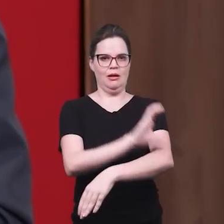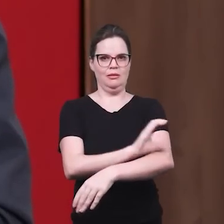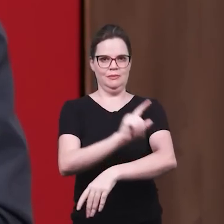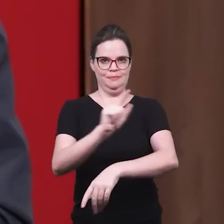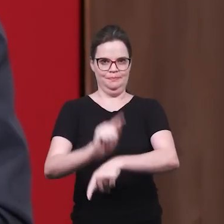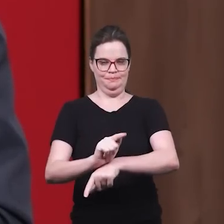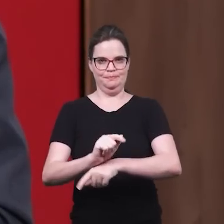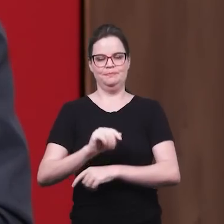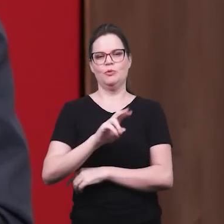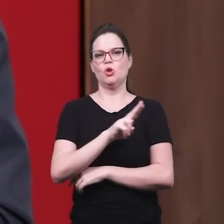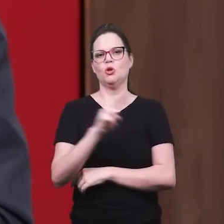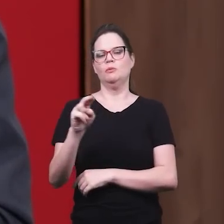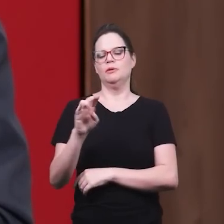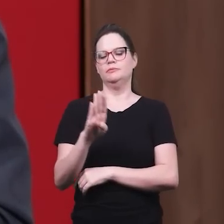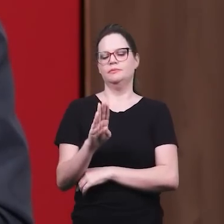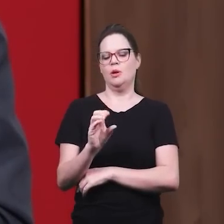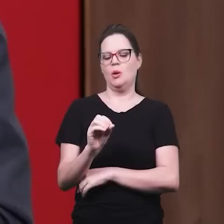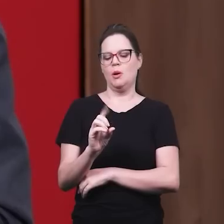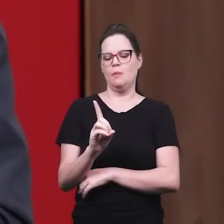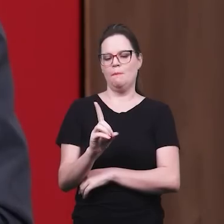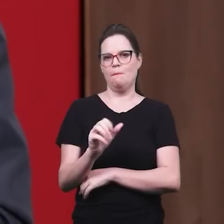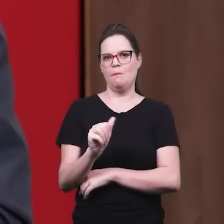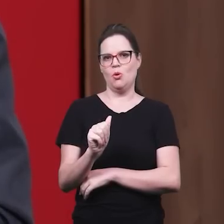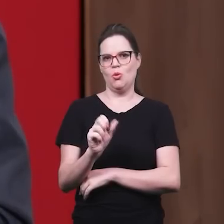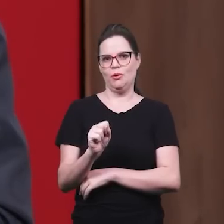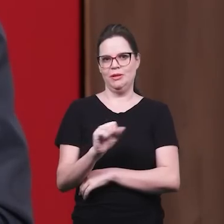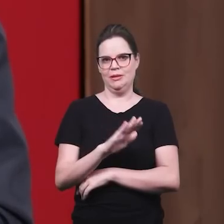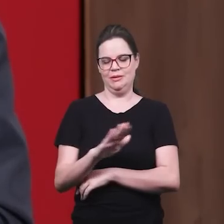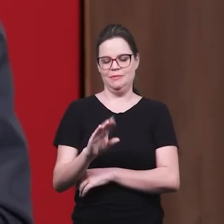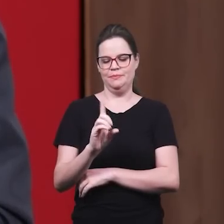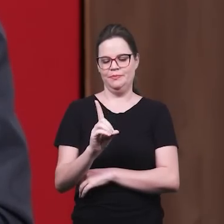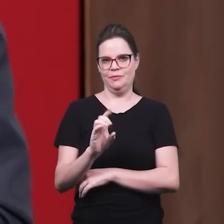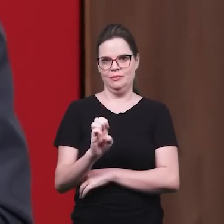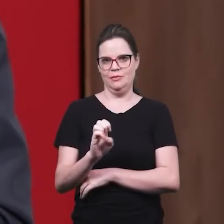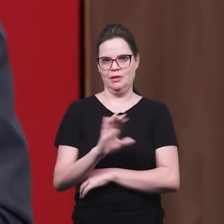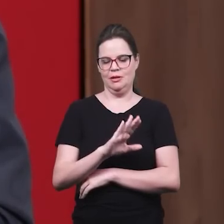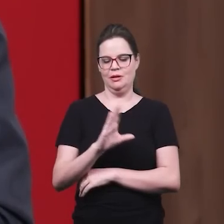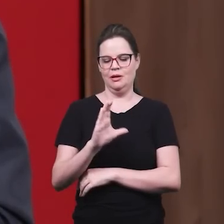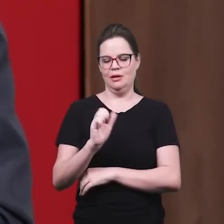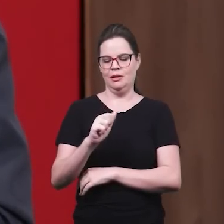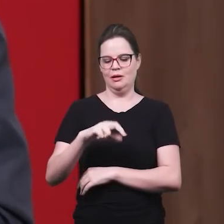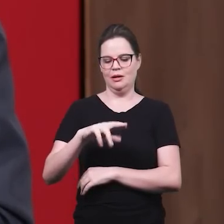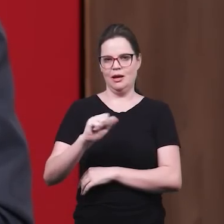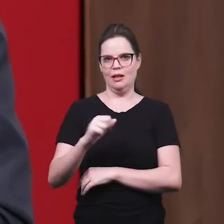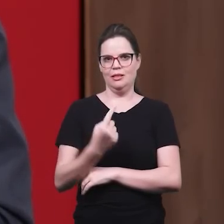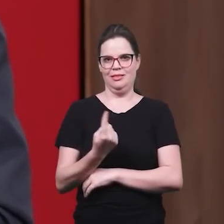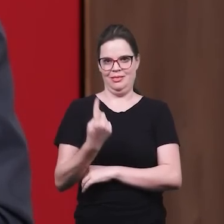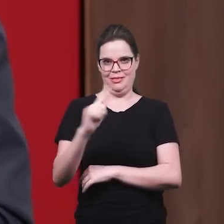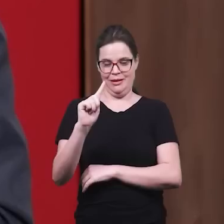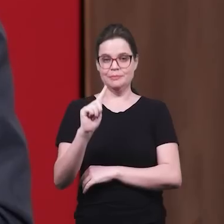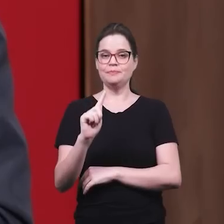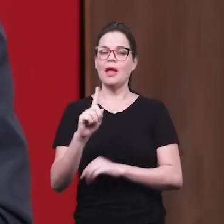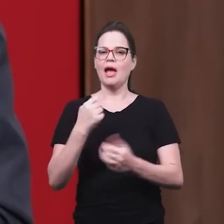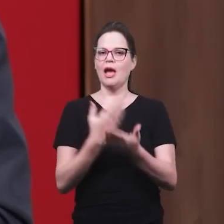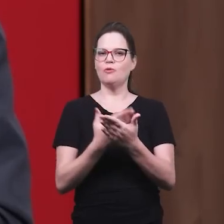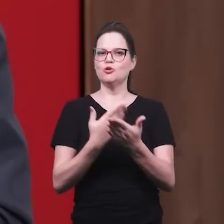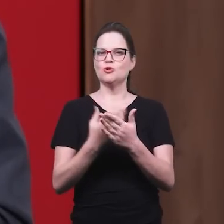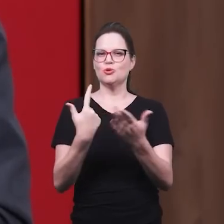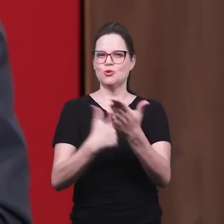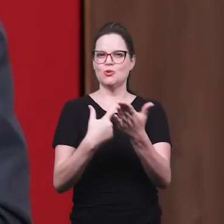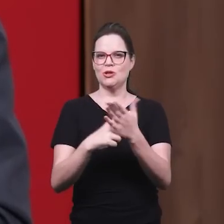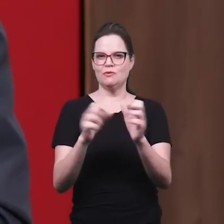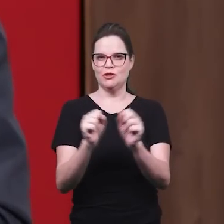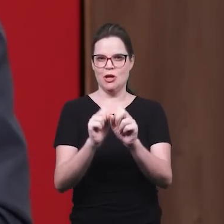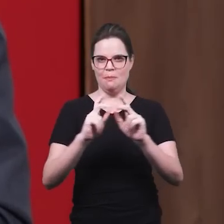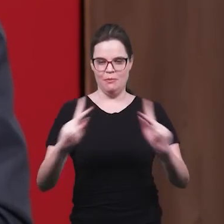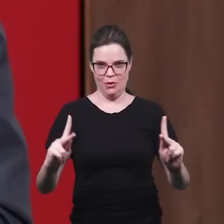livro do Apocalipse e fazendo uma relação também com o Evangelho de João, especificamente do